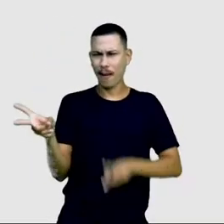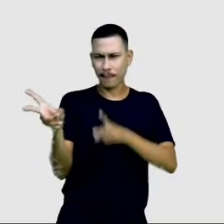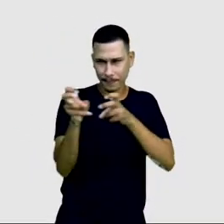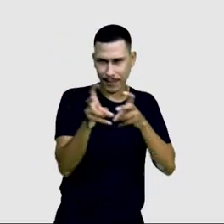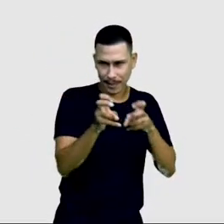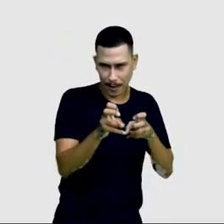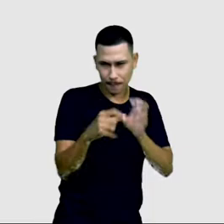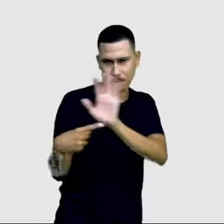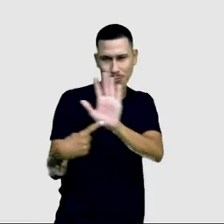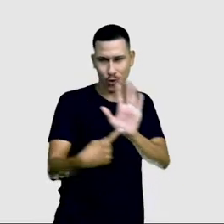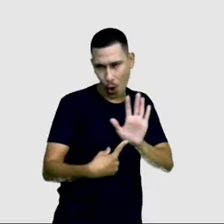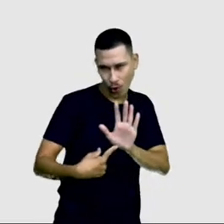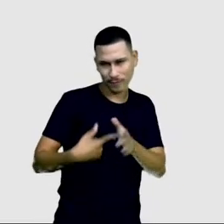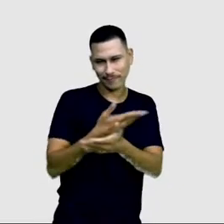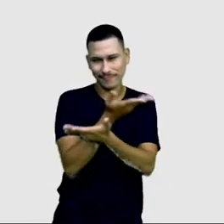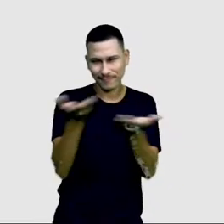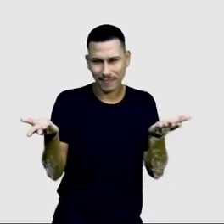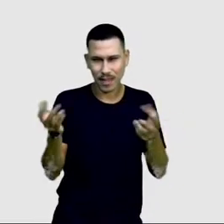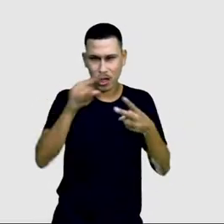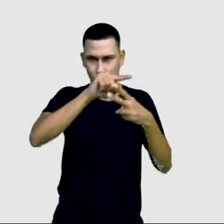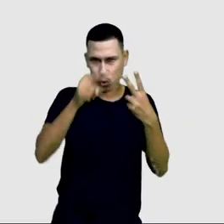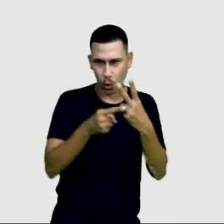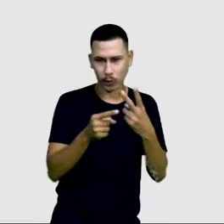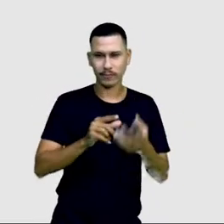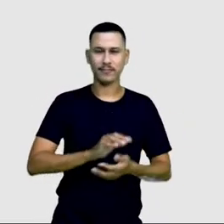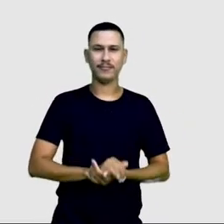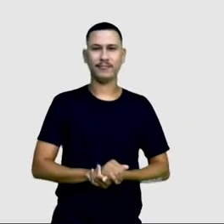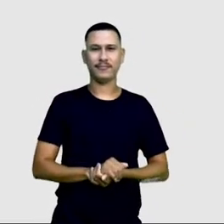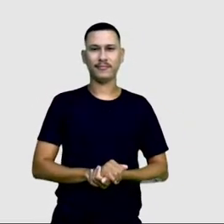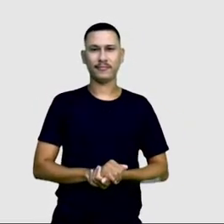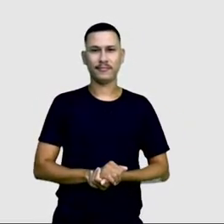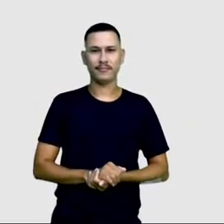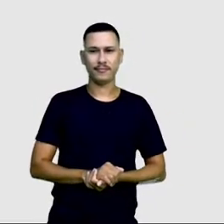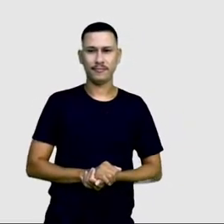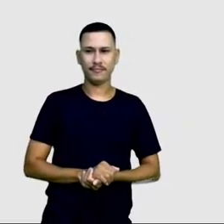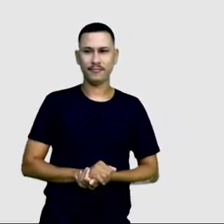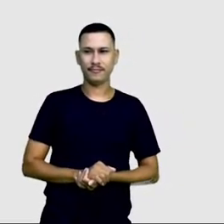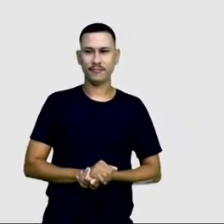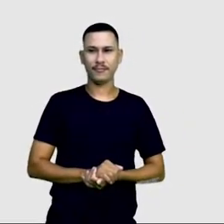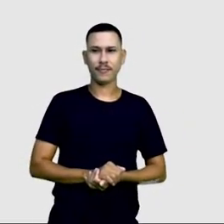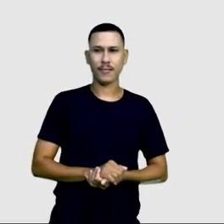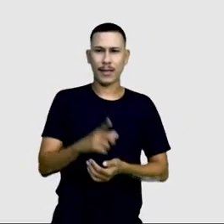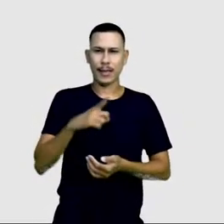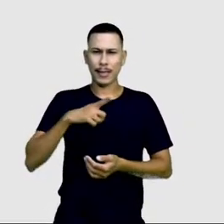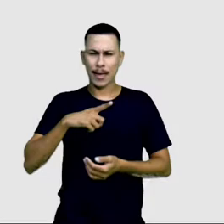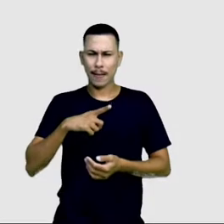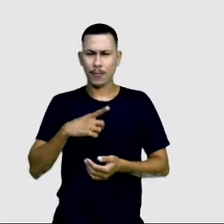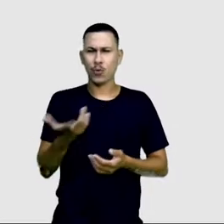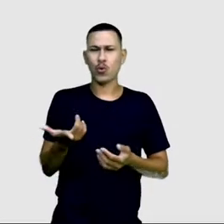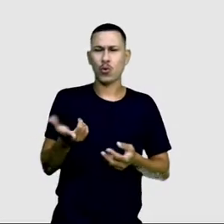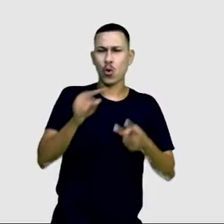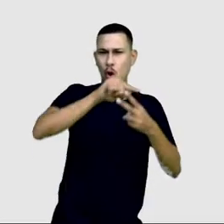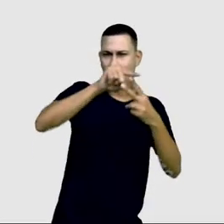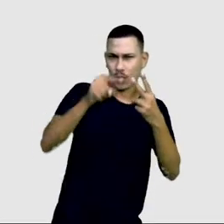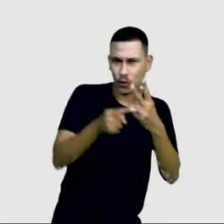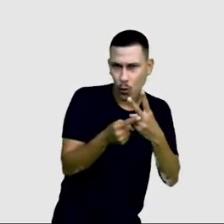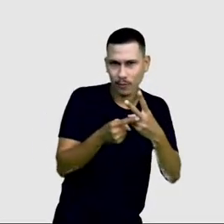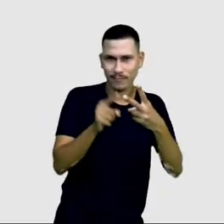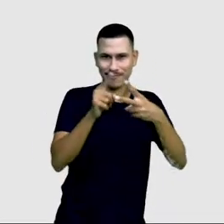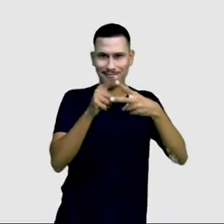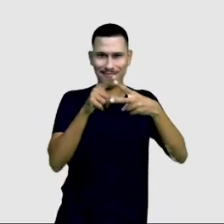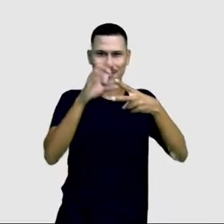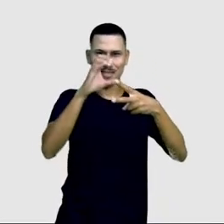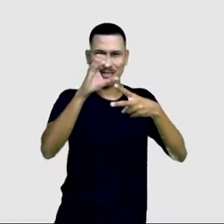em que eu coloquei para vocês tanto a circunferência quanto o círculo. Então, aqui, a gente tem o conjunto da circunferência